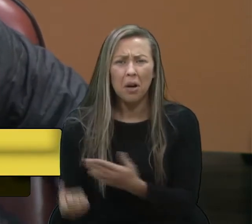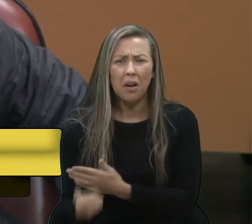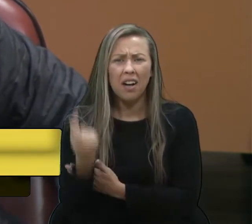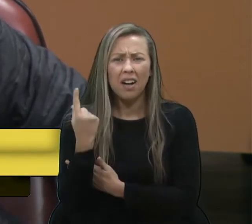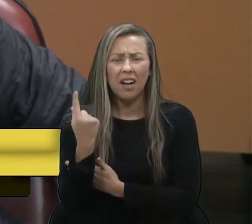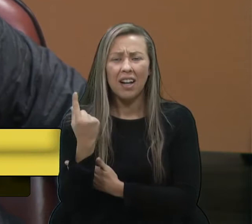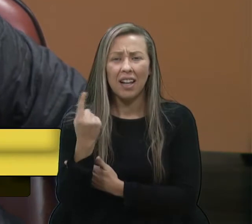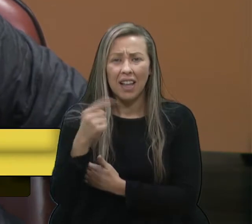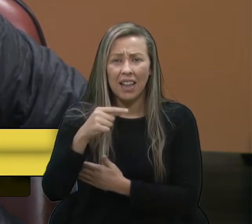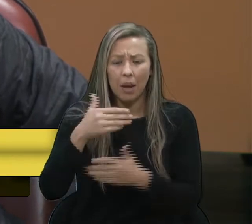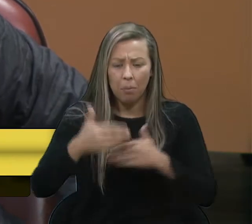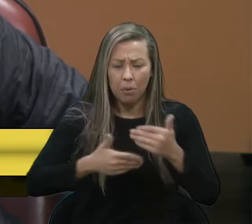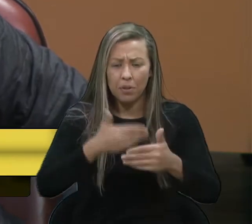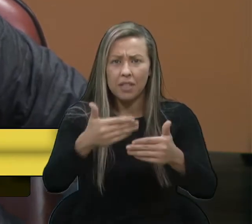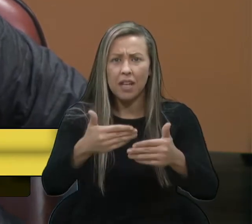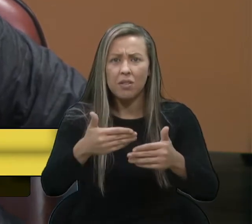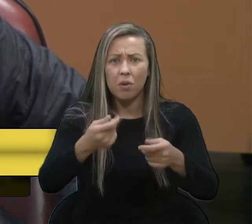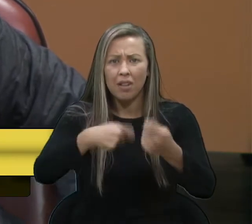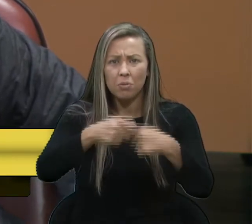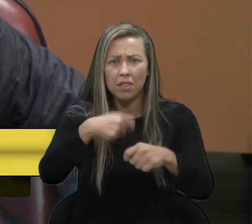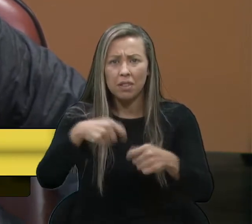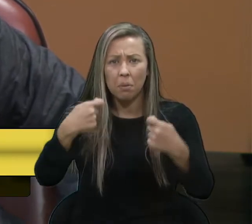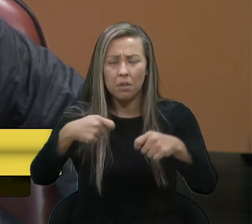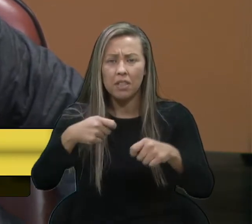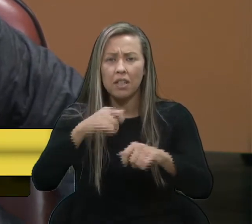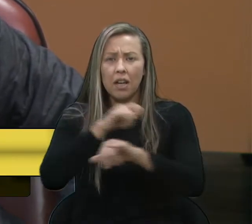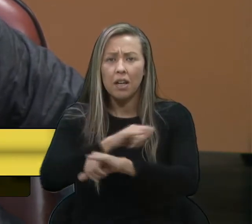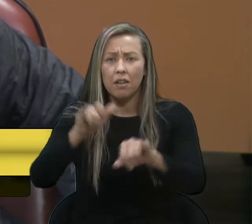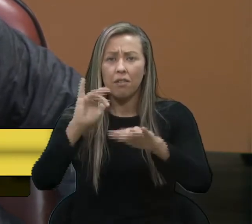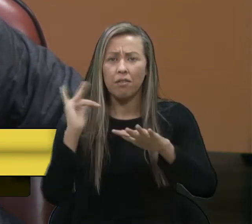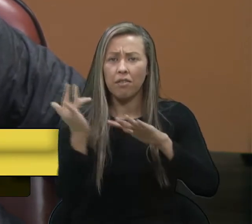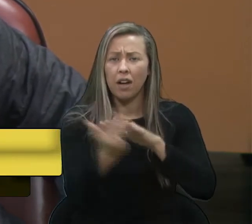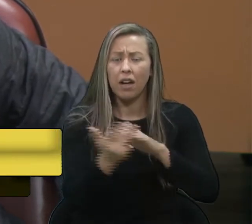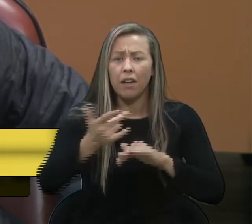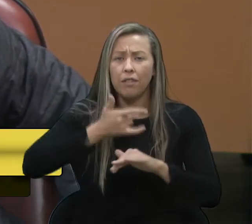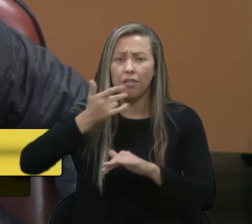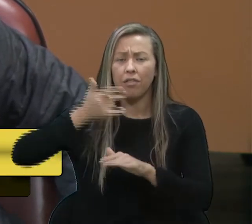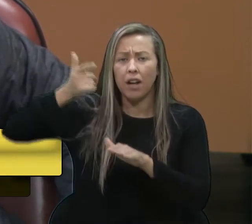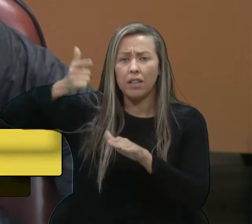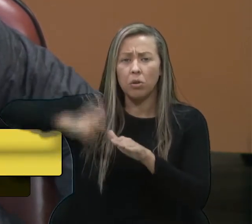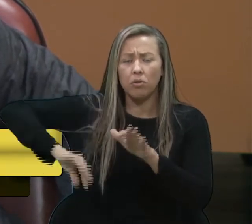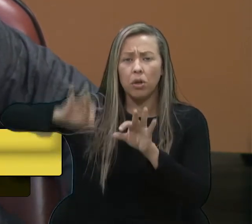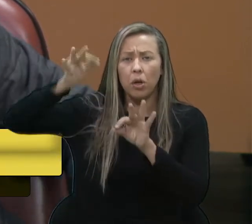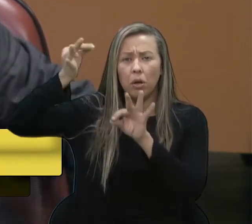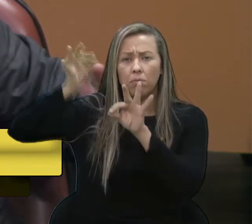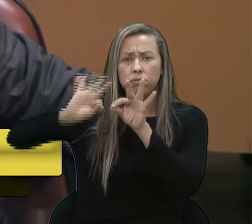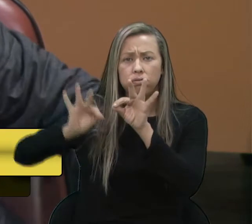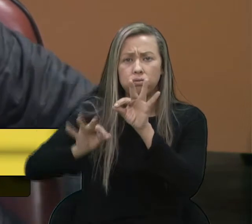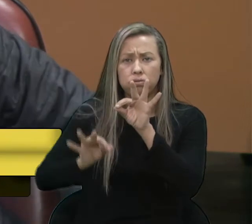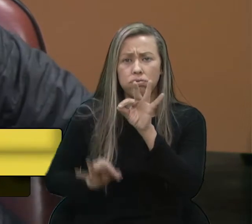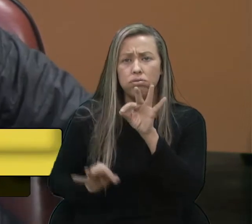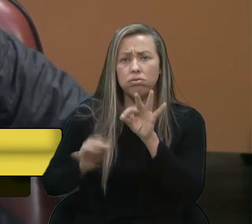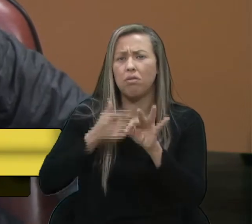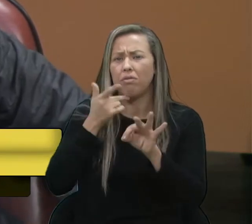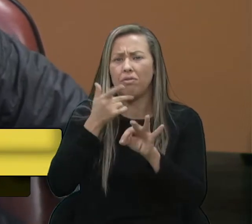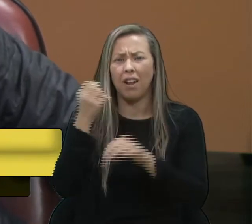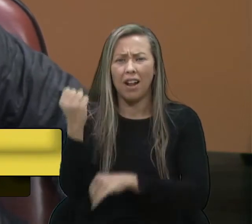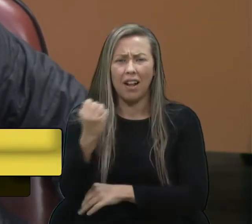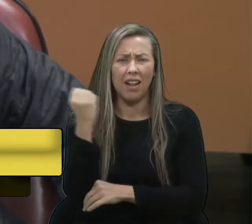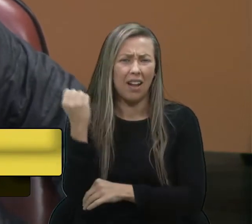administrativo e vai nas redes sociais e fala novamente umas